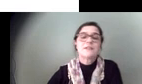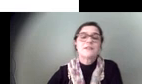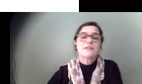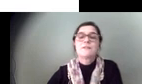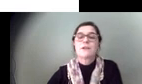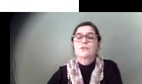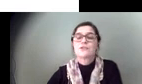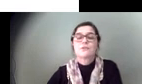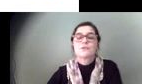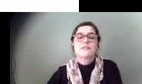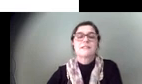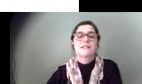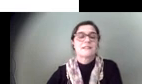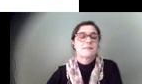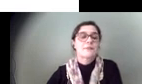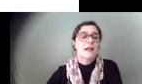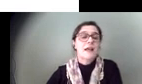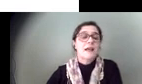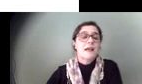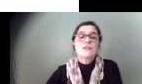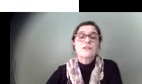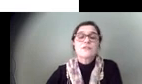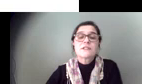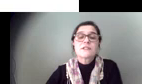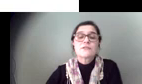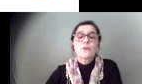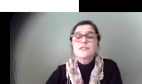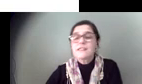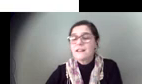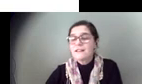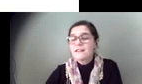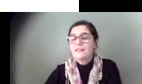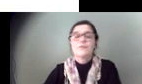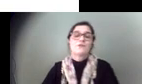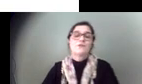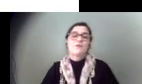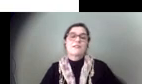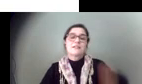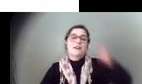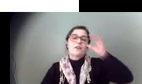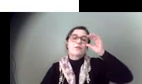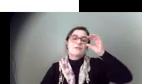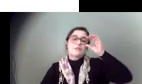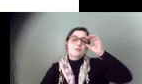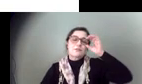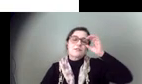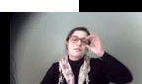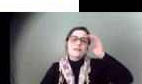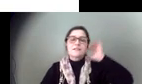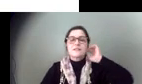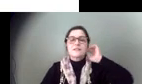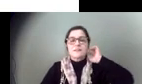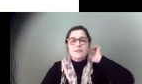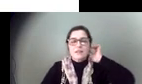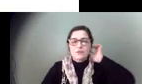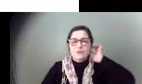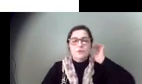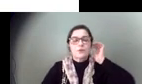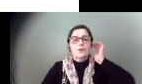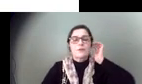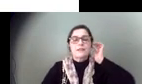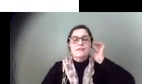Que amanhã vai ser melhor que hoje, com certeza. E aí, as nossas fontes, né? Onde nós conversamos com vocês, a gente está